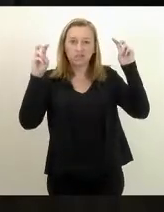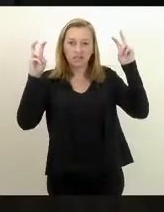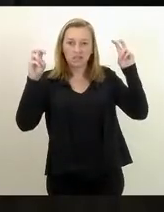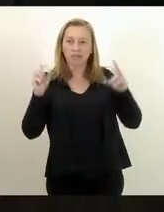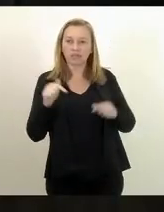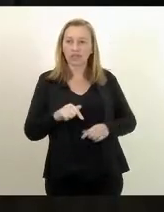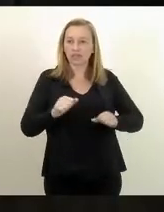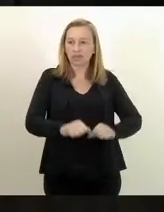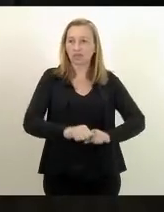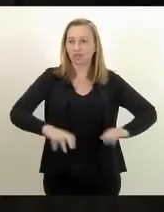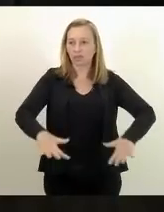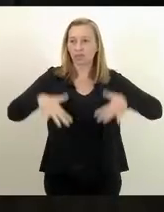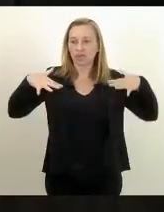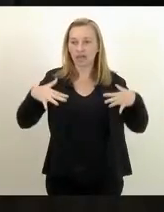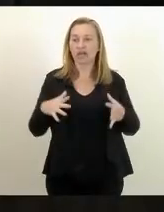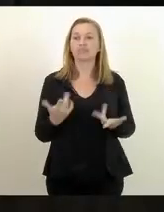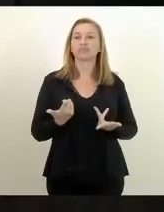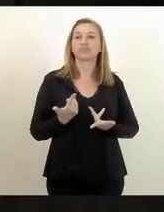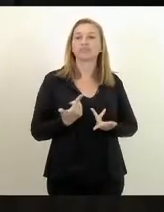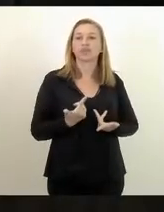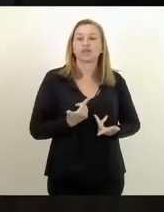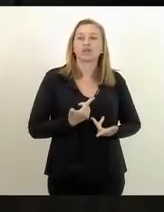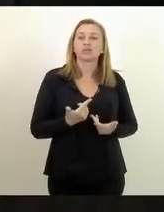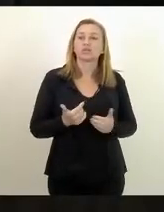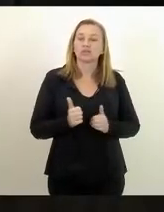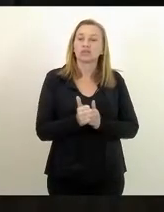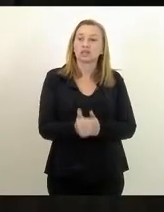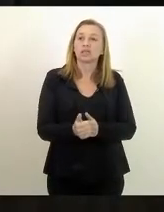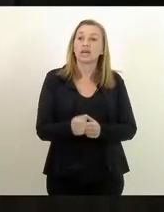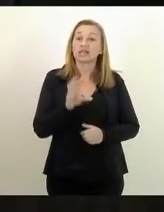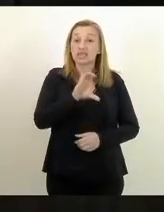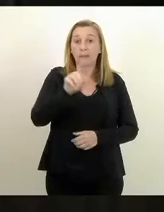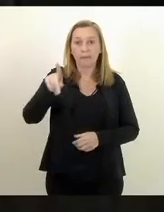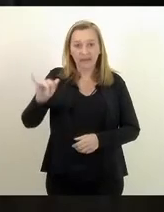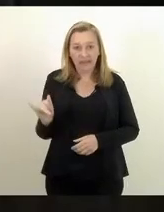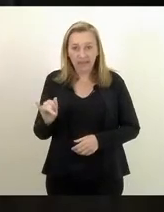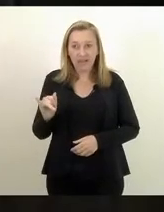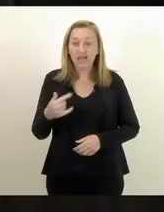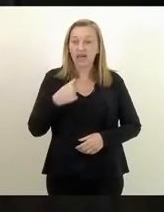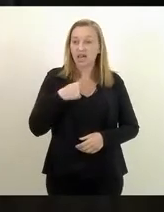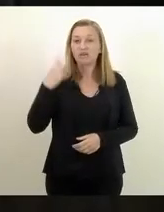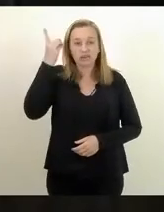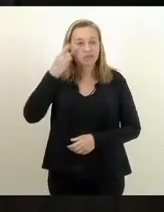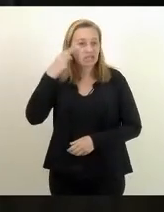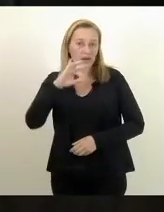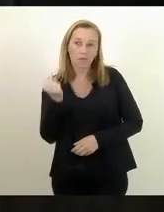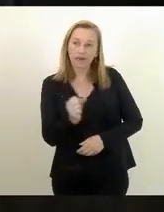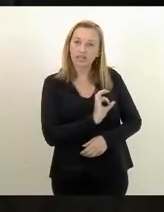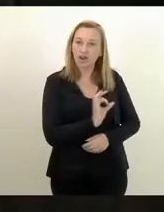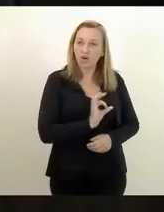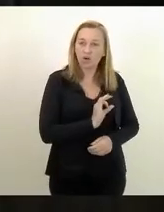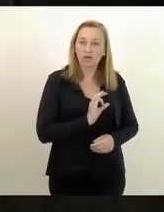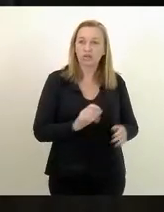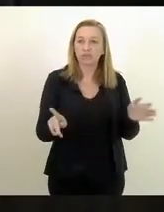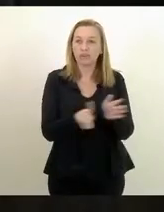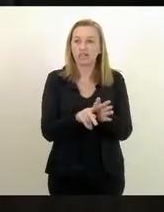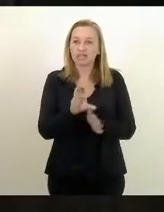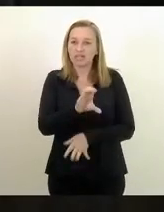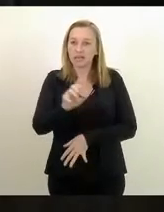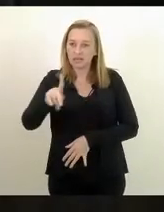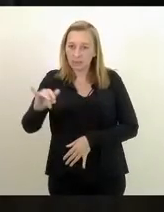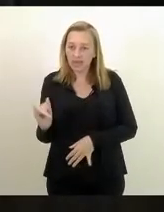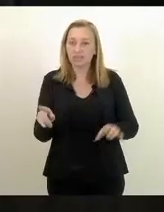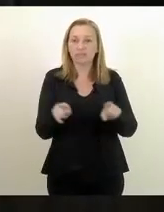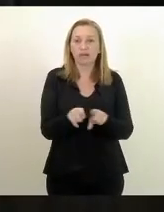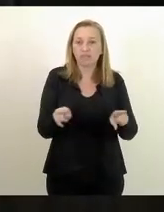plenário. Nós estamos aí no andamento de uma CPI, inclusive eu e a deputada Marta Rocha fazemos parte dessa CPI